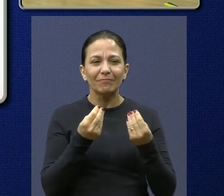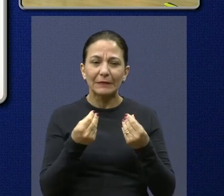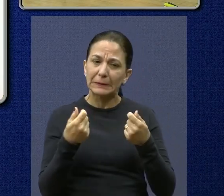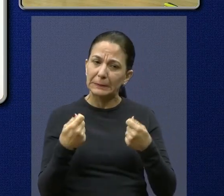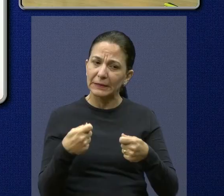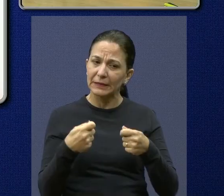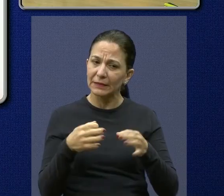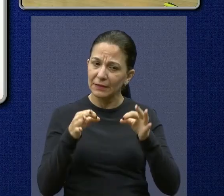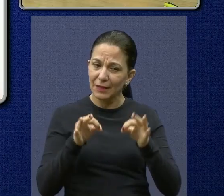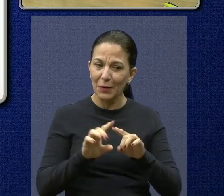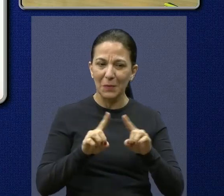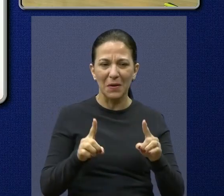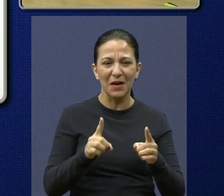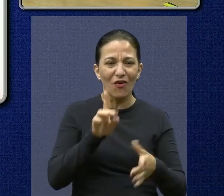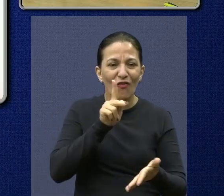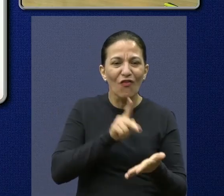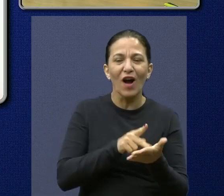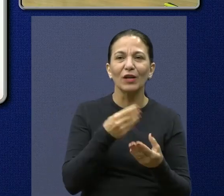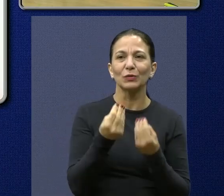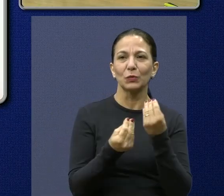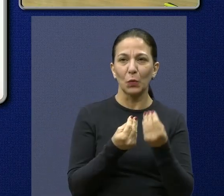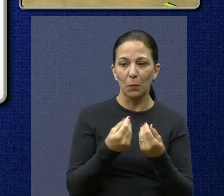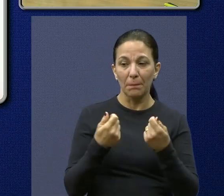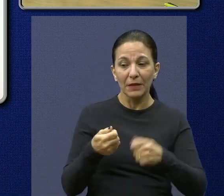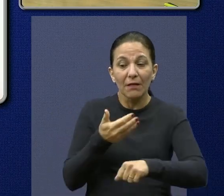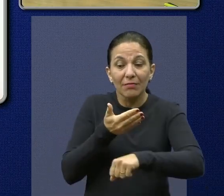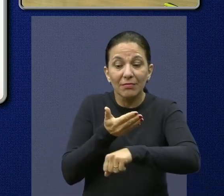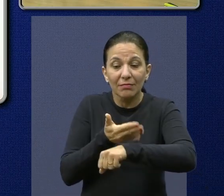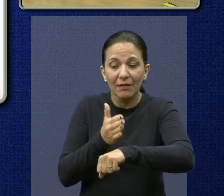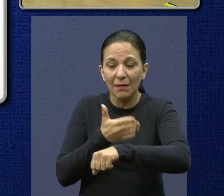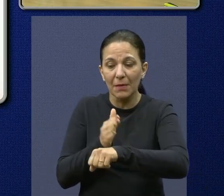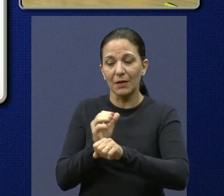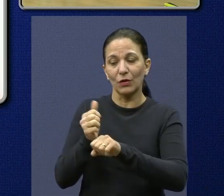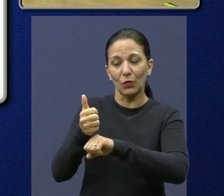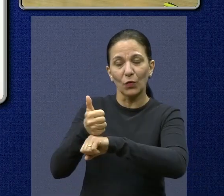pelo menos existisse um treinamento para